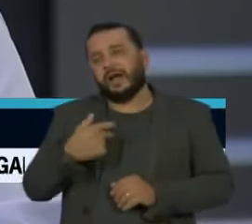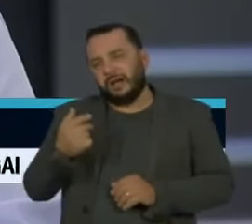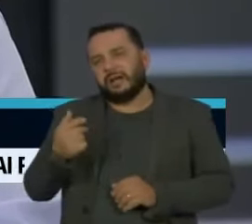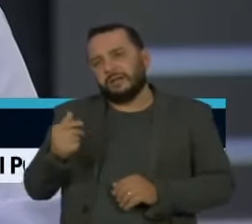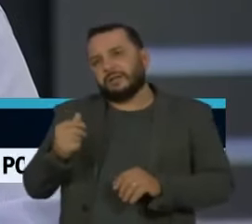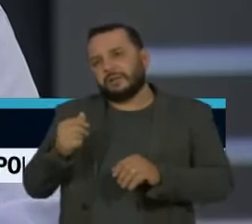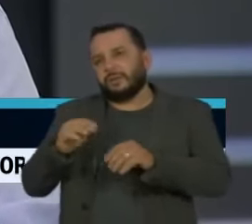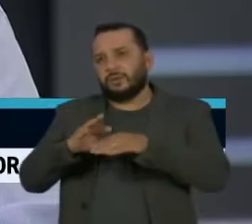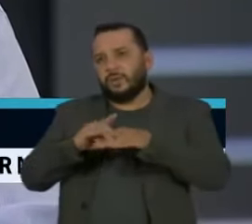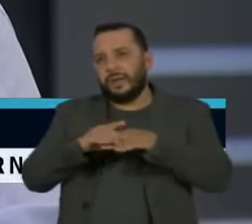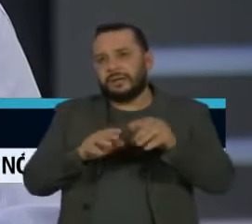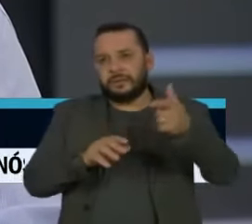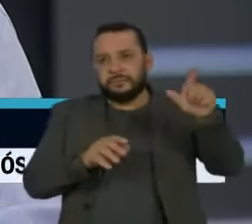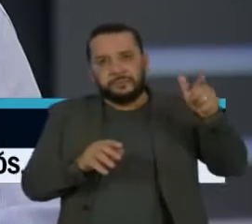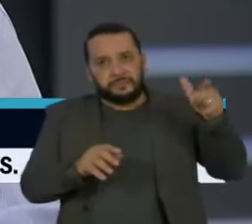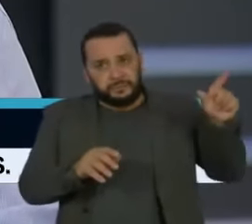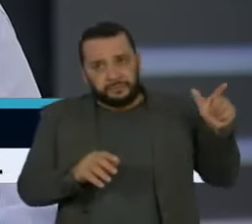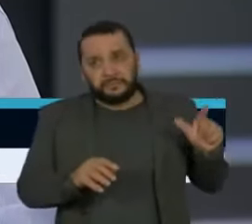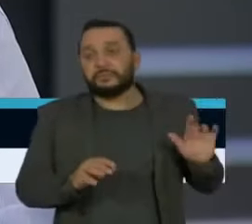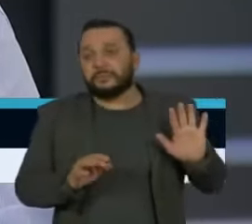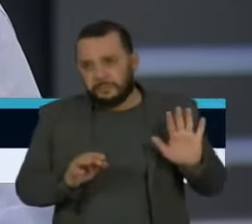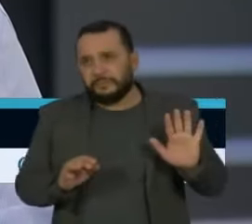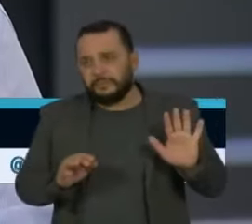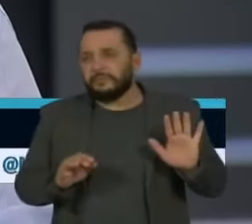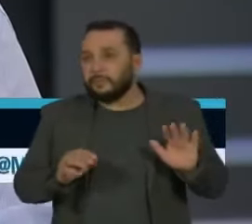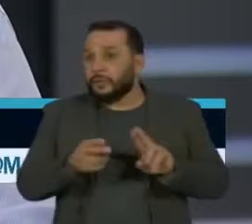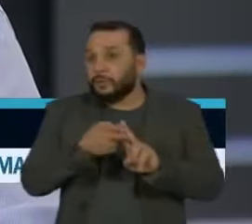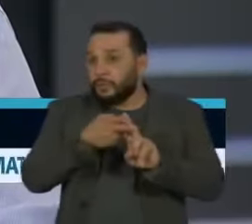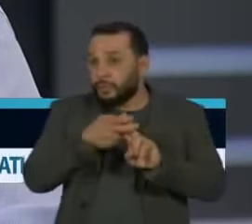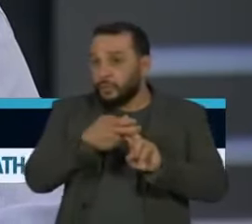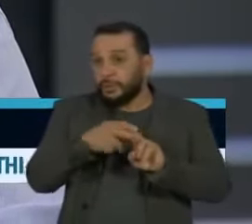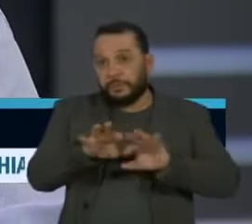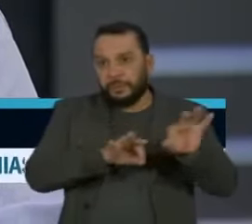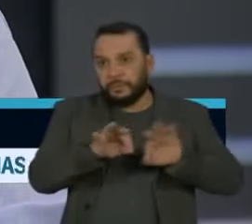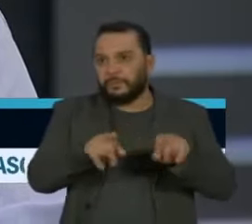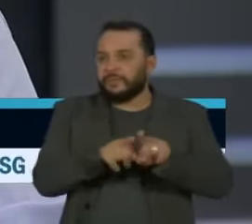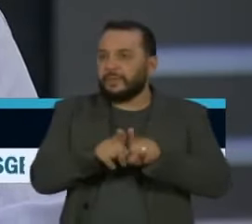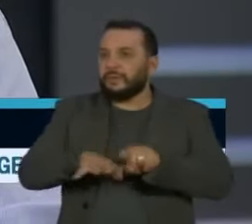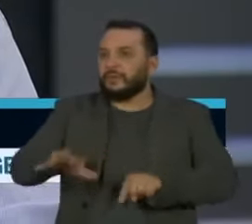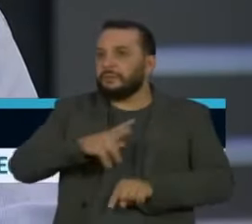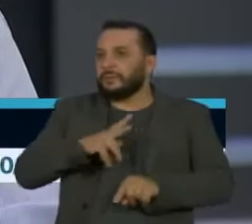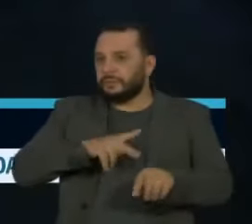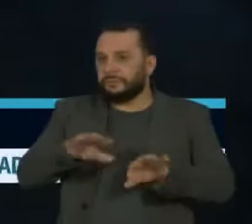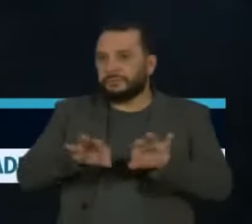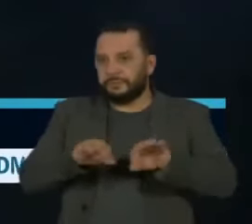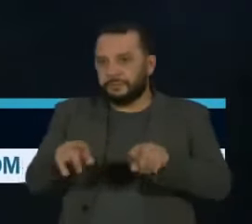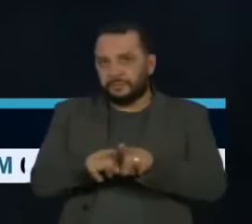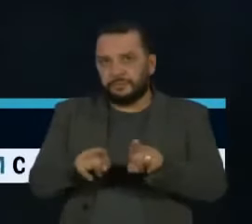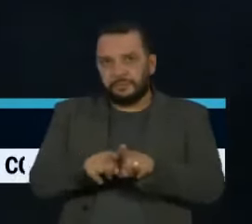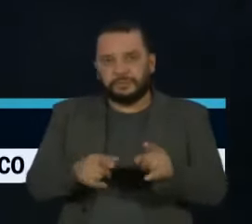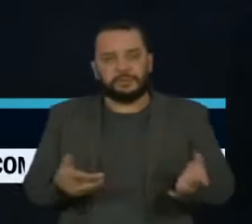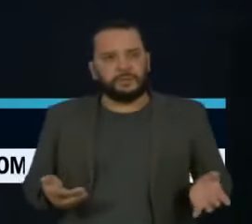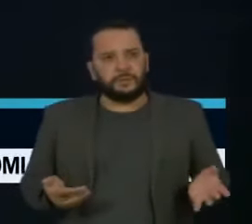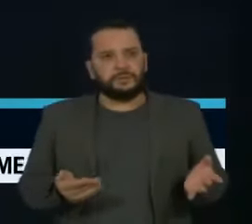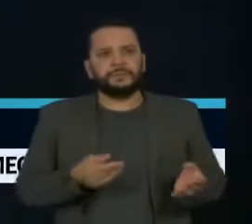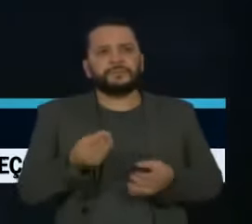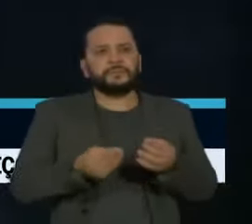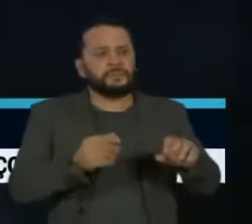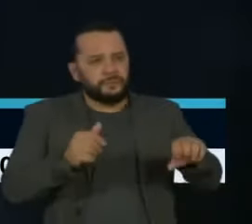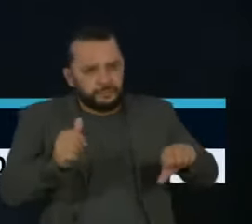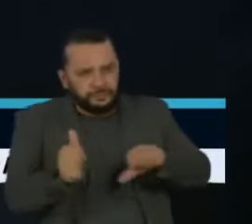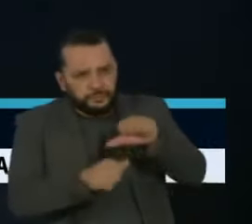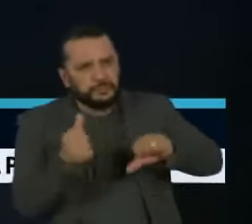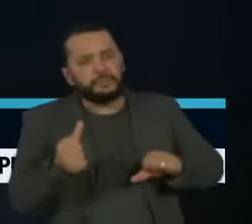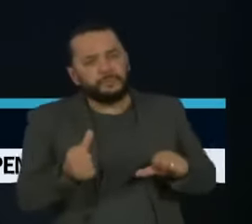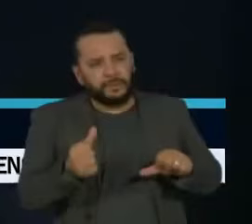próximos meses. O SUS tem que se preparar para isso, o setor privado também tem que se preparar para isso. E a mudança desse cenário ainda pode